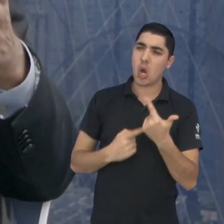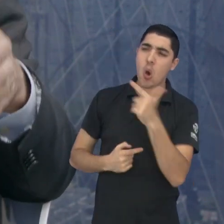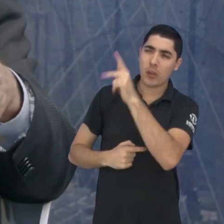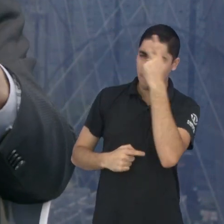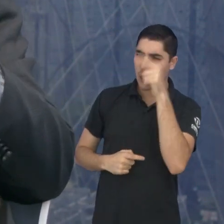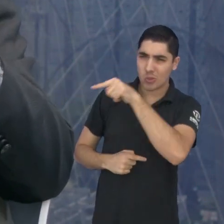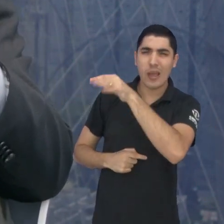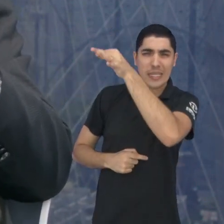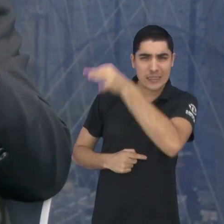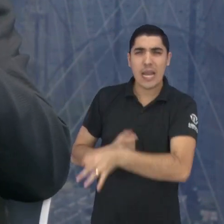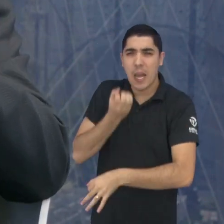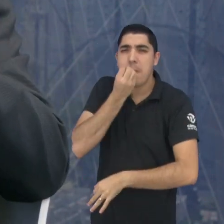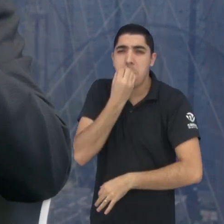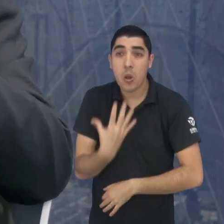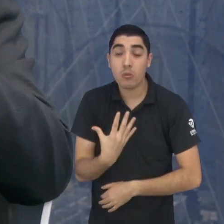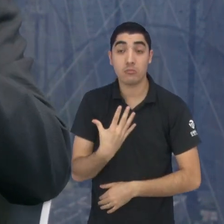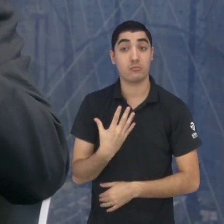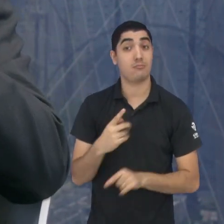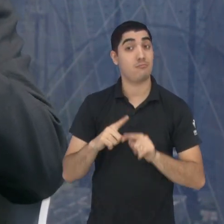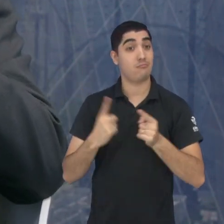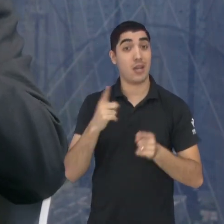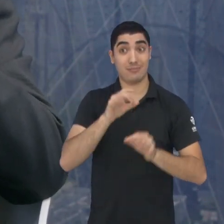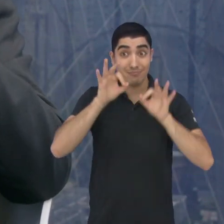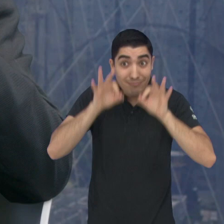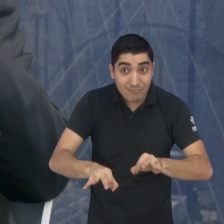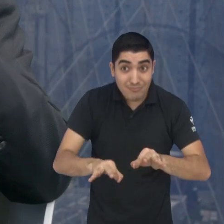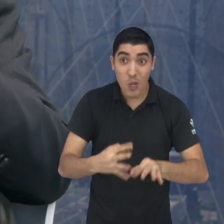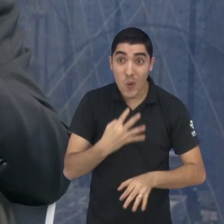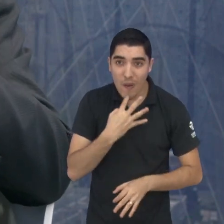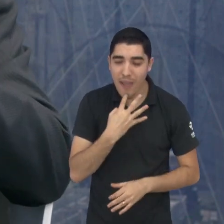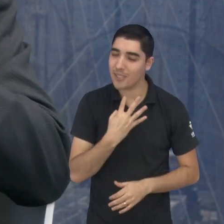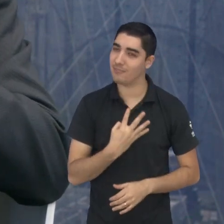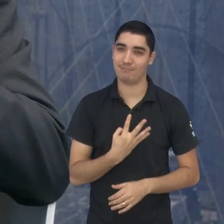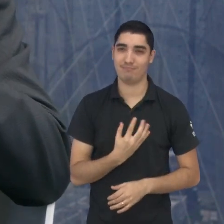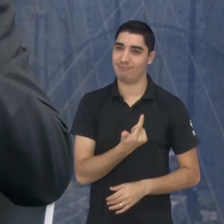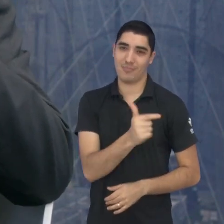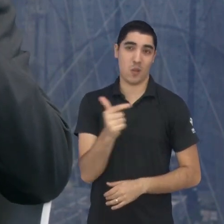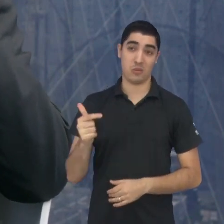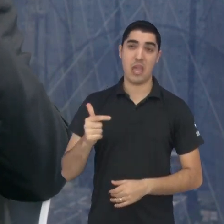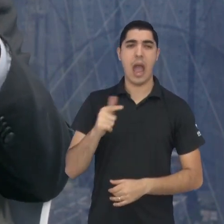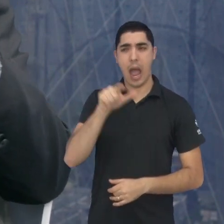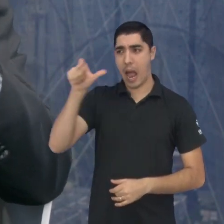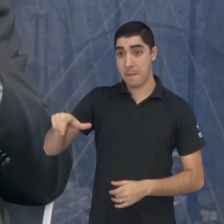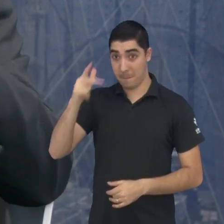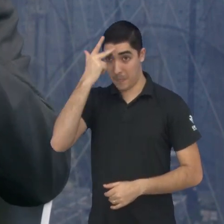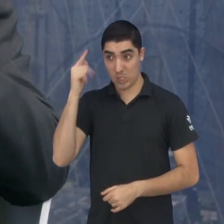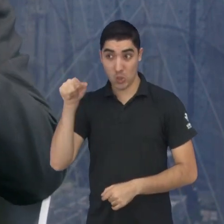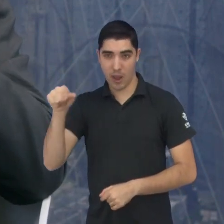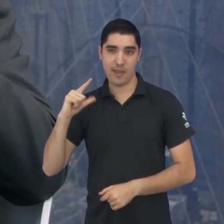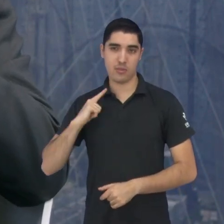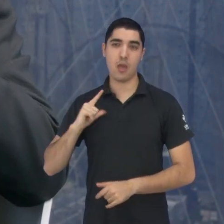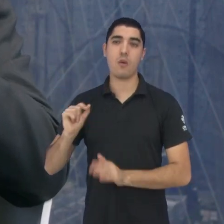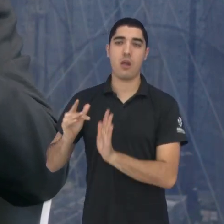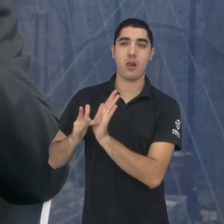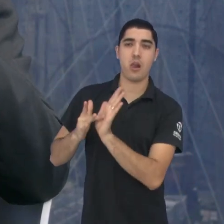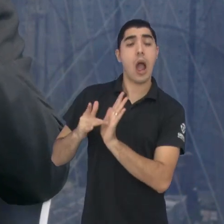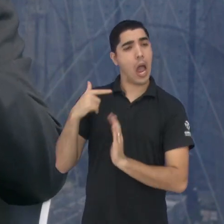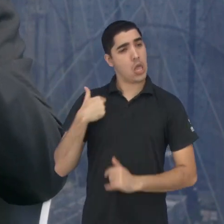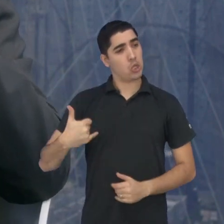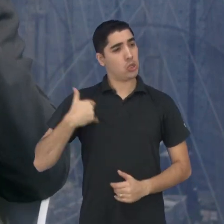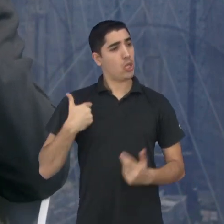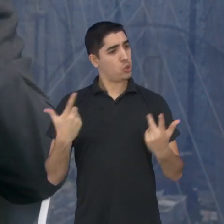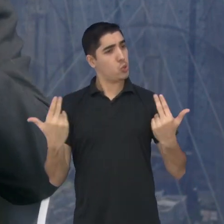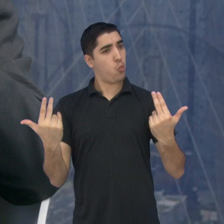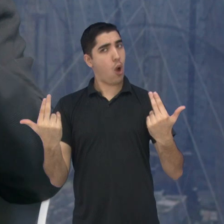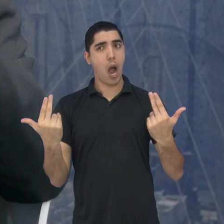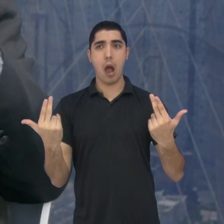relacionando realmente com uma pessoa da sua idade ou com a pessoa que se descreve, a pessoa da forma como ela se descreve, e